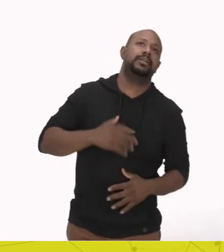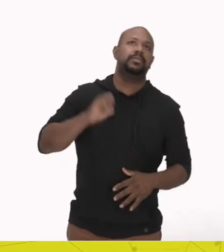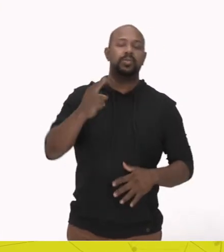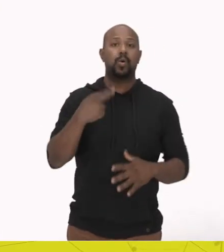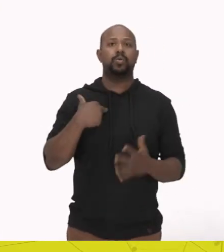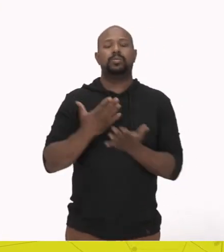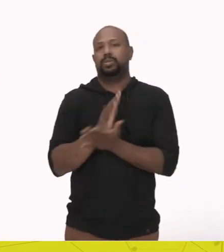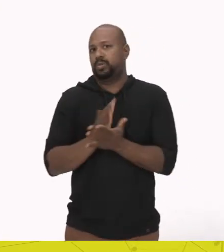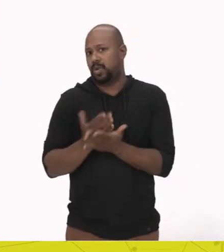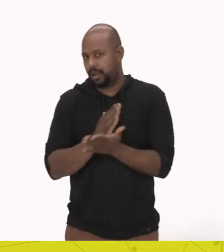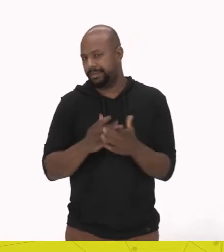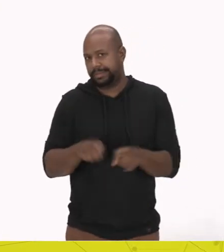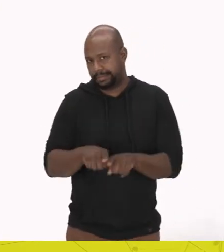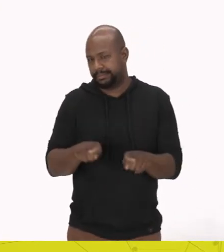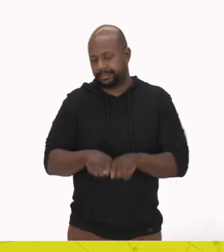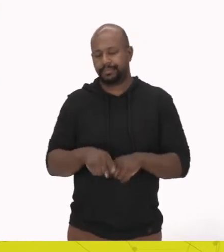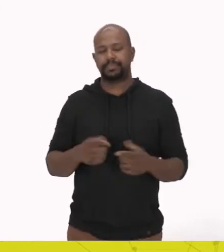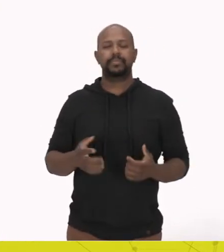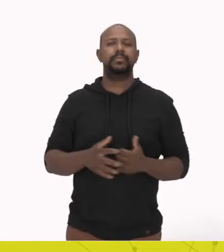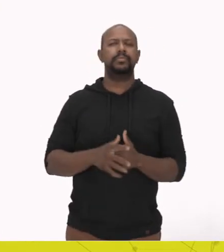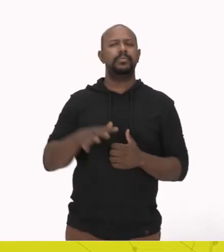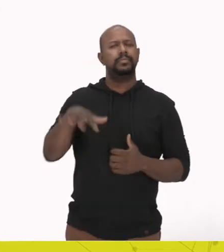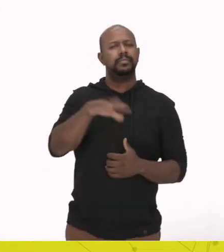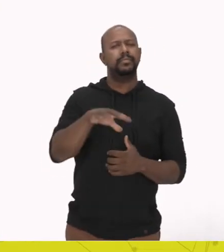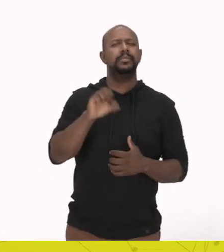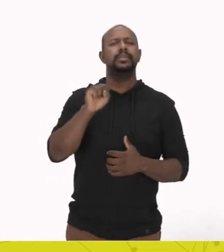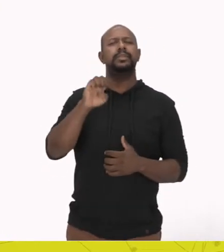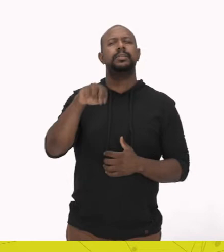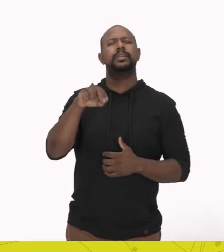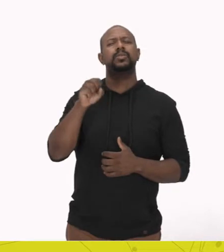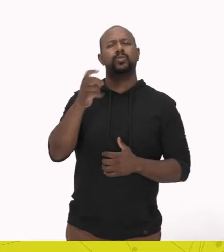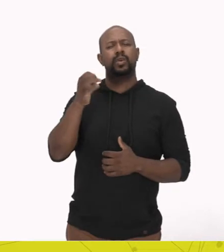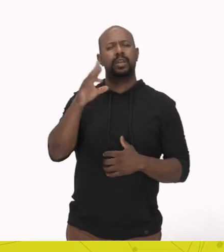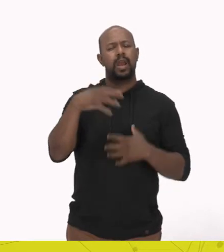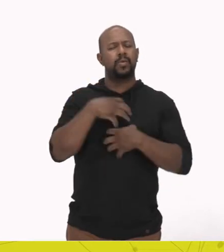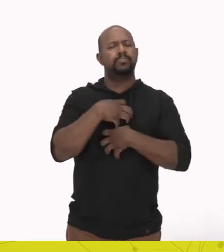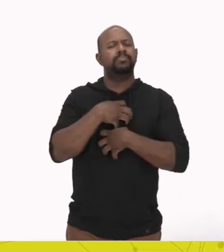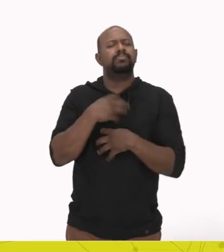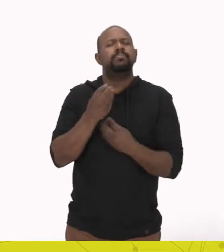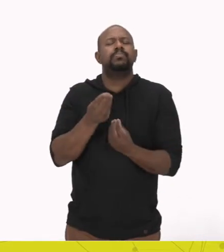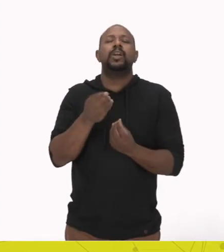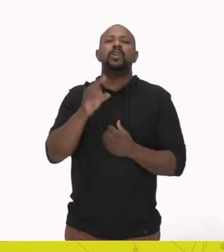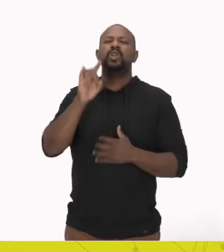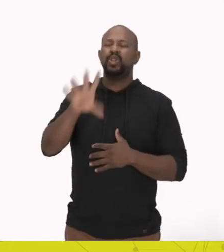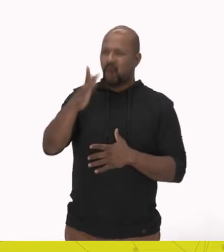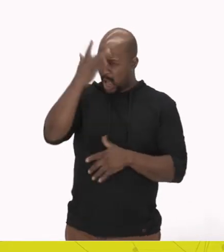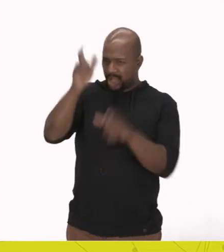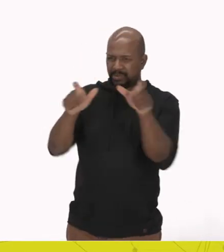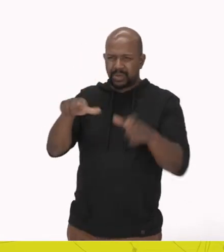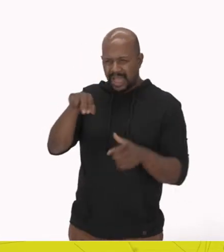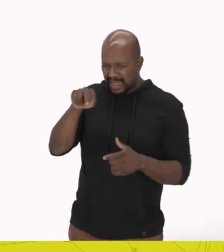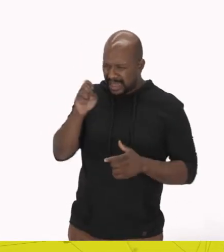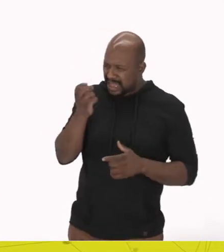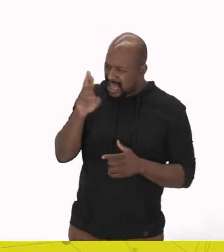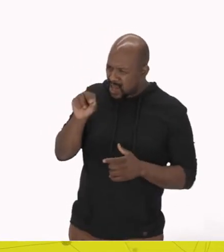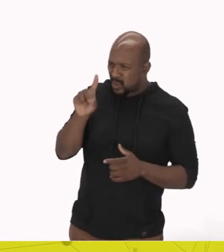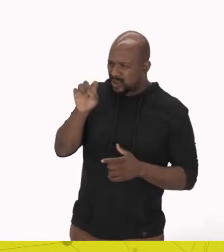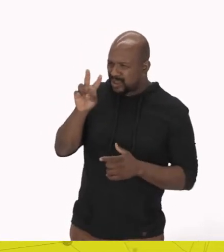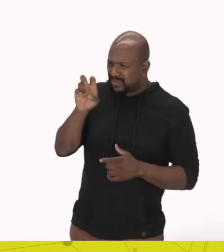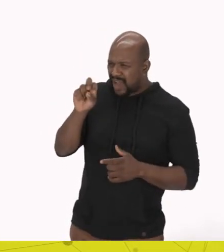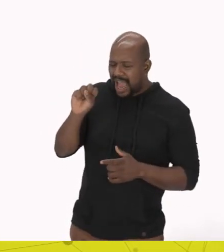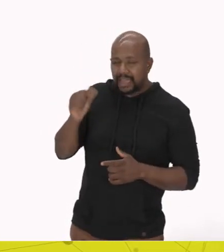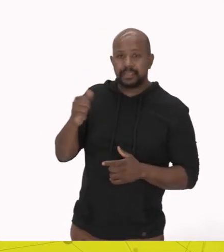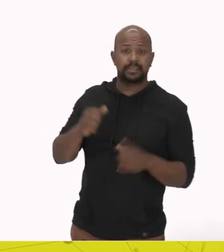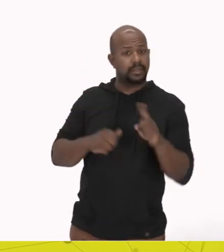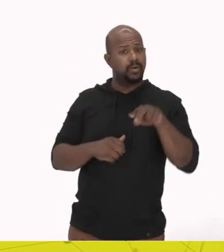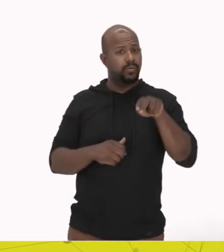prazer ou de incômodo também. As questões de ordem sensorial não são exclusividade de pessoas